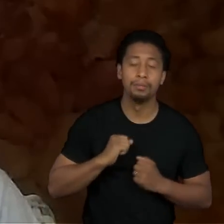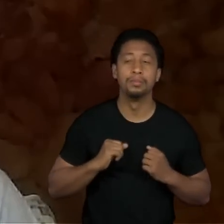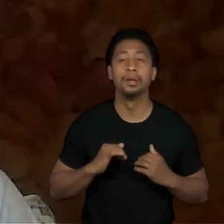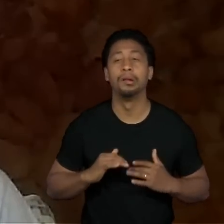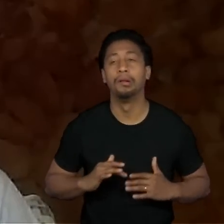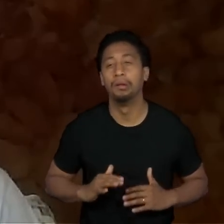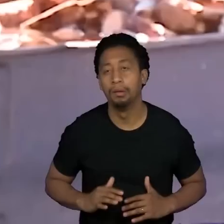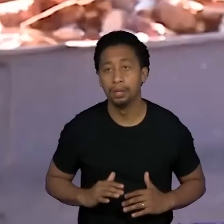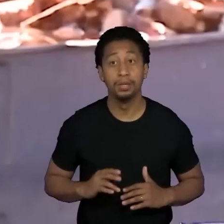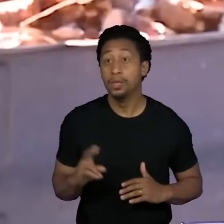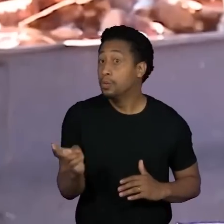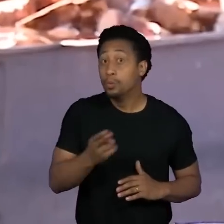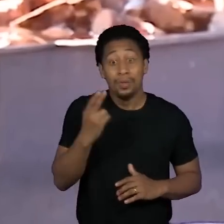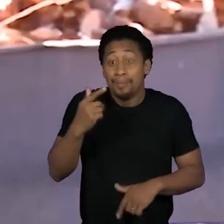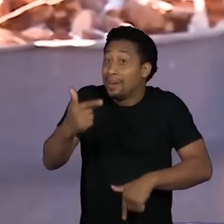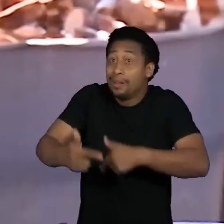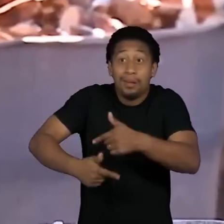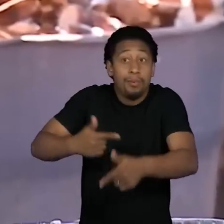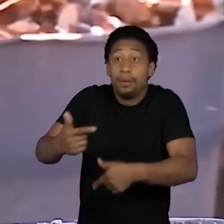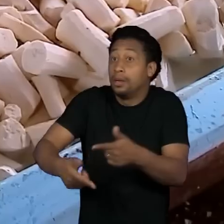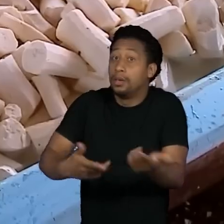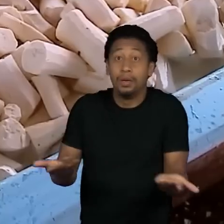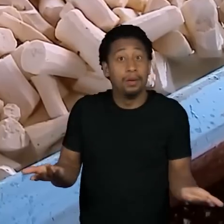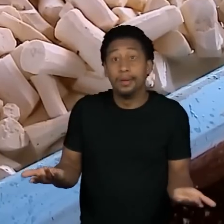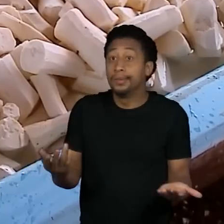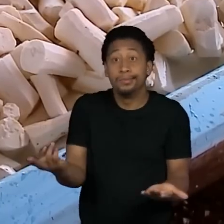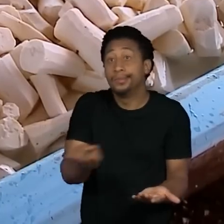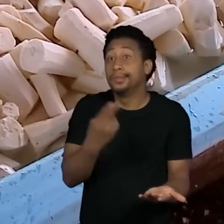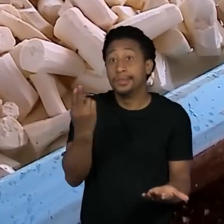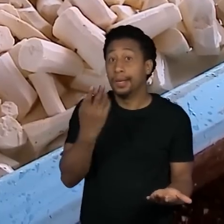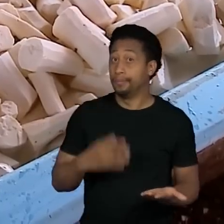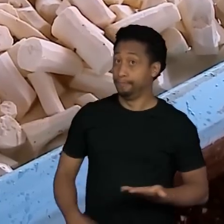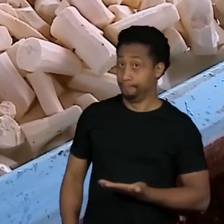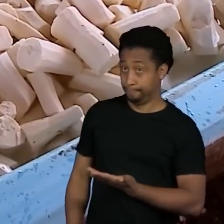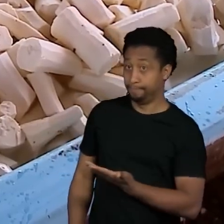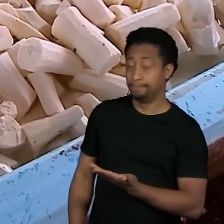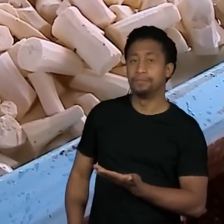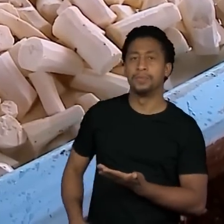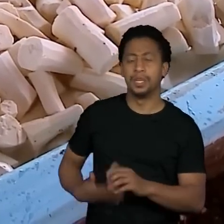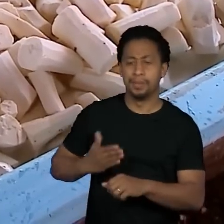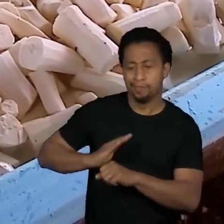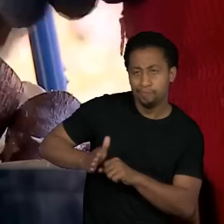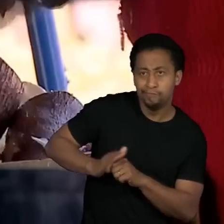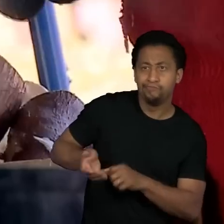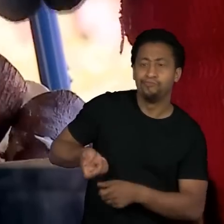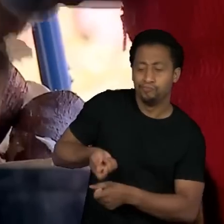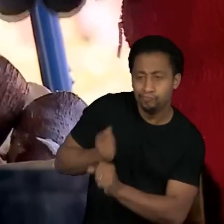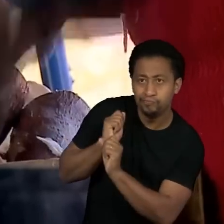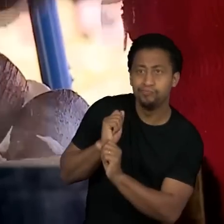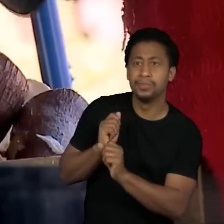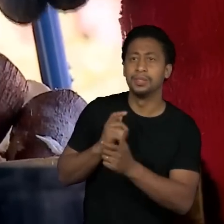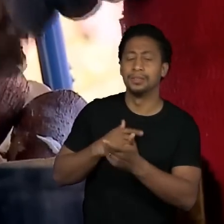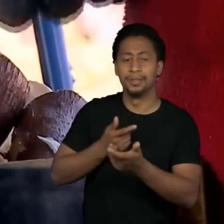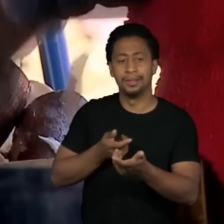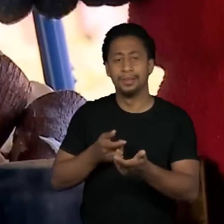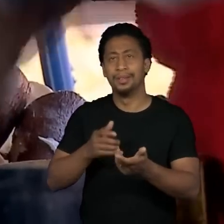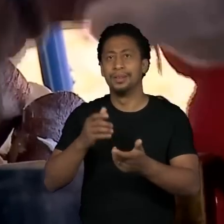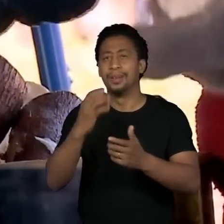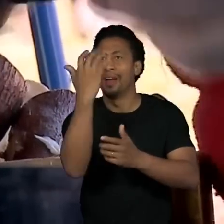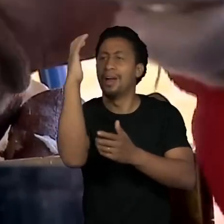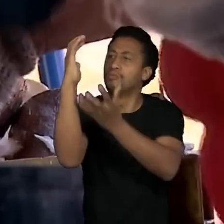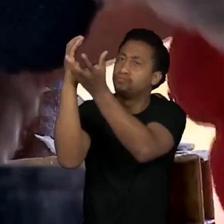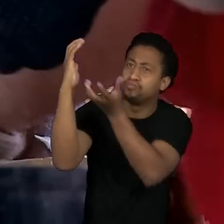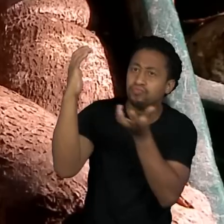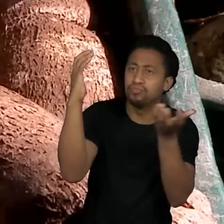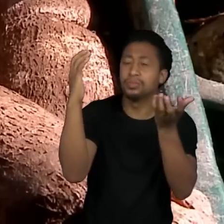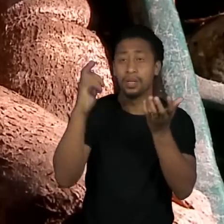trabalhar na agricultura. E como essa agricultura também é uma agricultura cíclica, que você depende das estações do ano, tem a hora de plantar, a